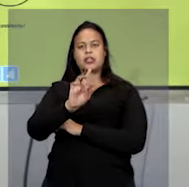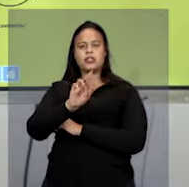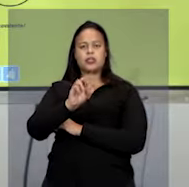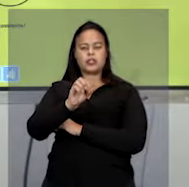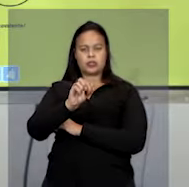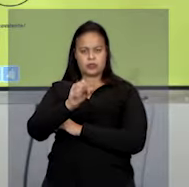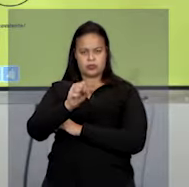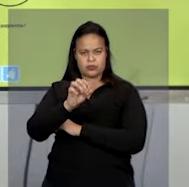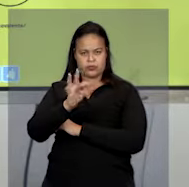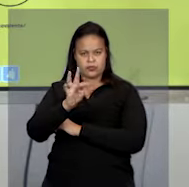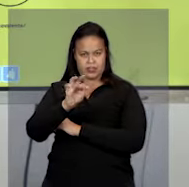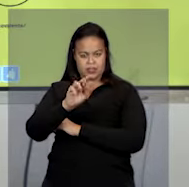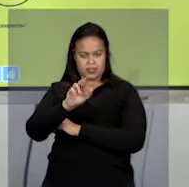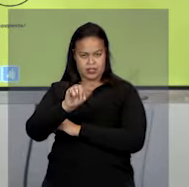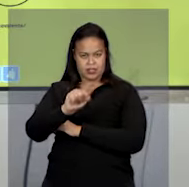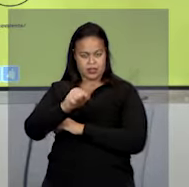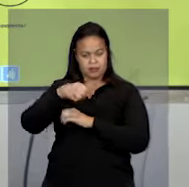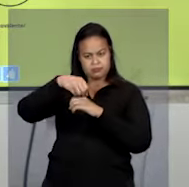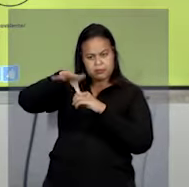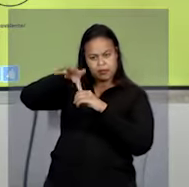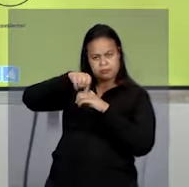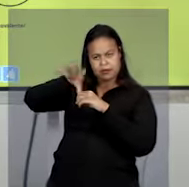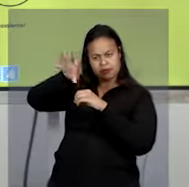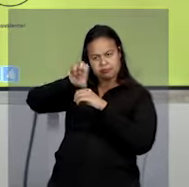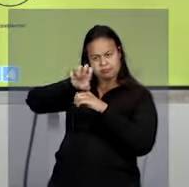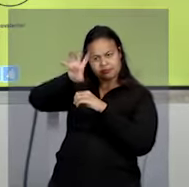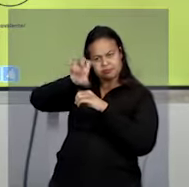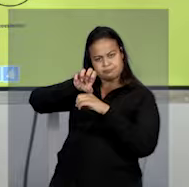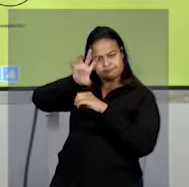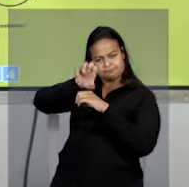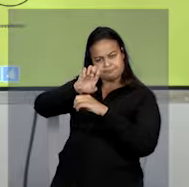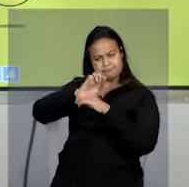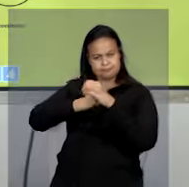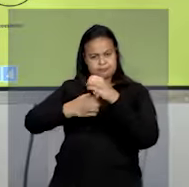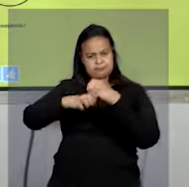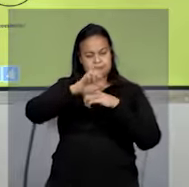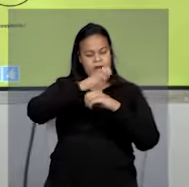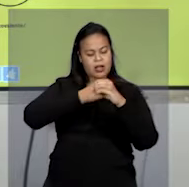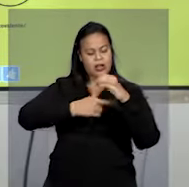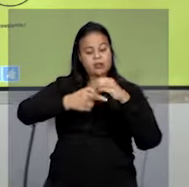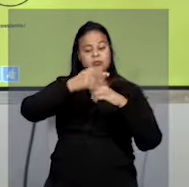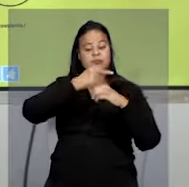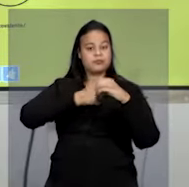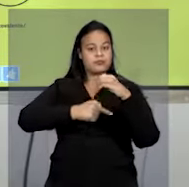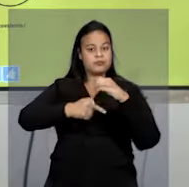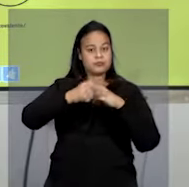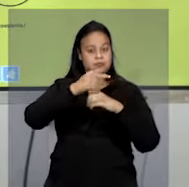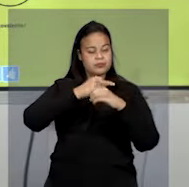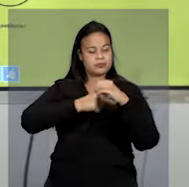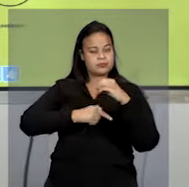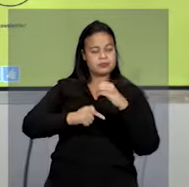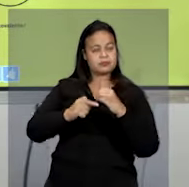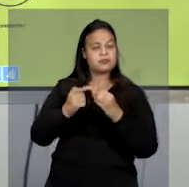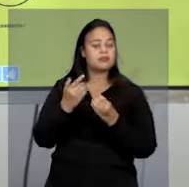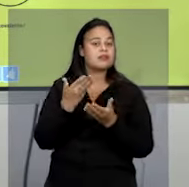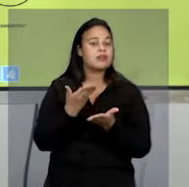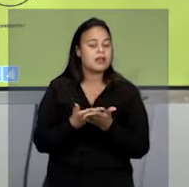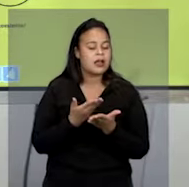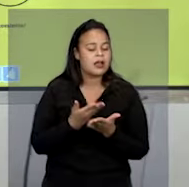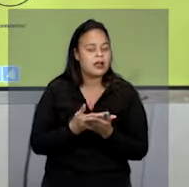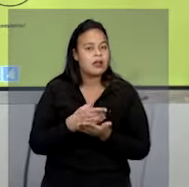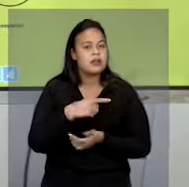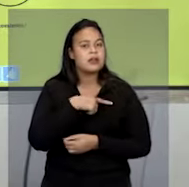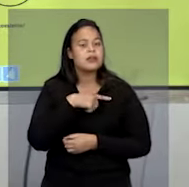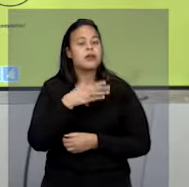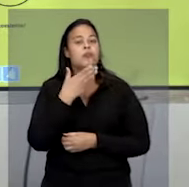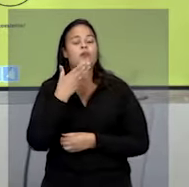da doação de elétrons, do recebimento. Nós estamos falando da eletrosfera do átomo. Nós ainda vamos ter uma aula sobre